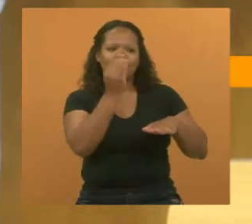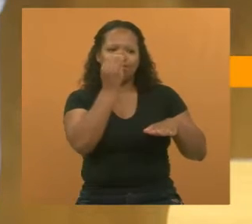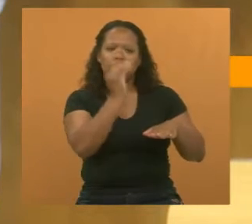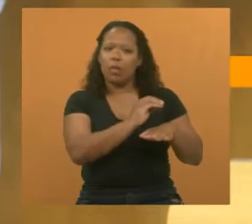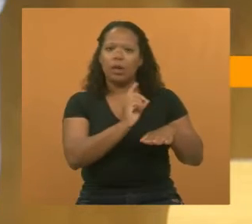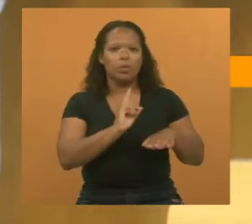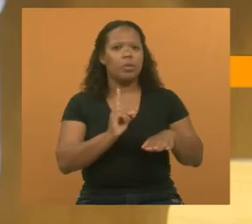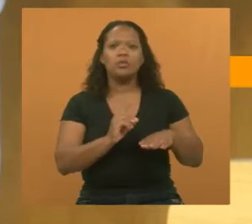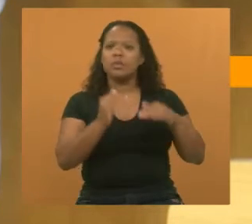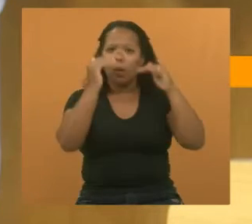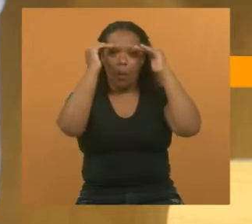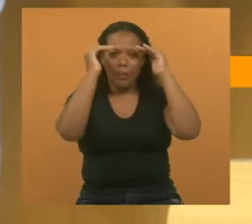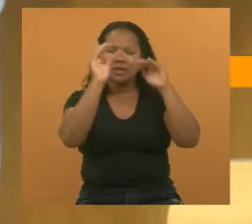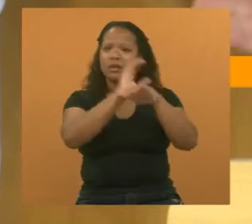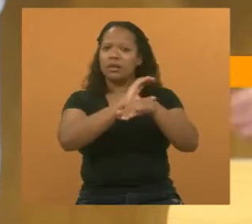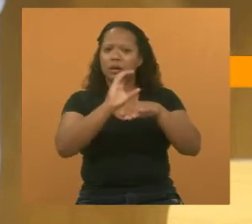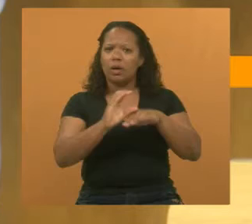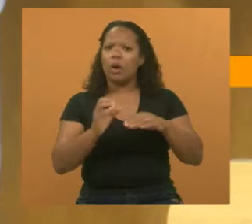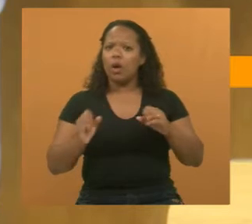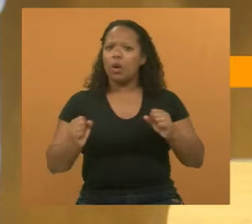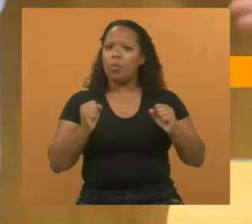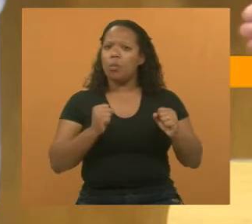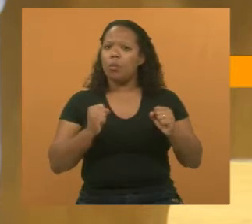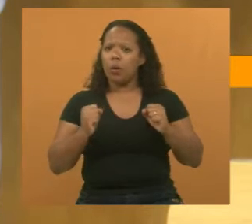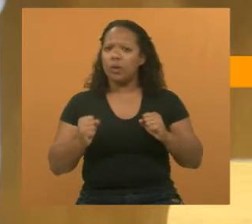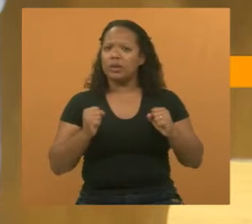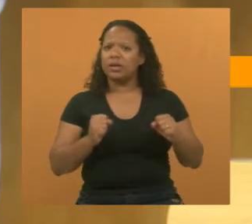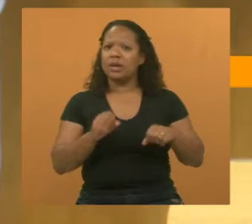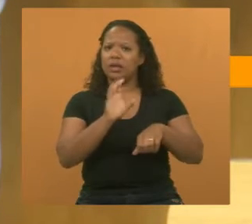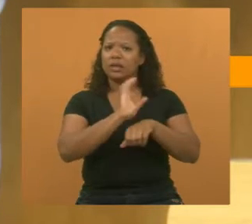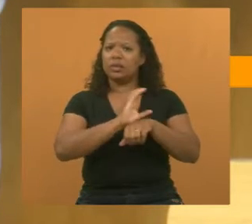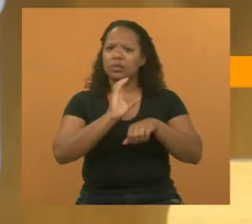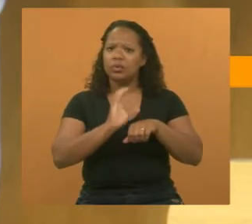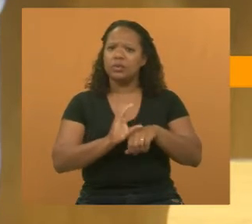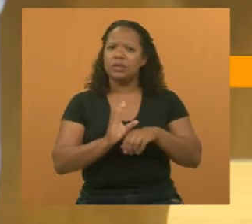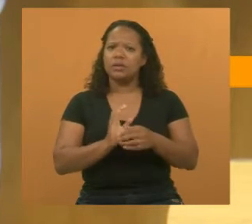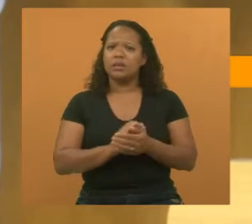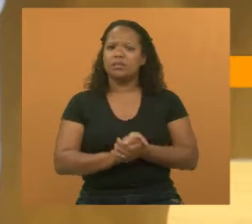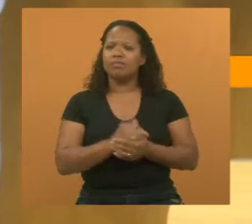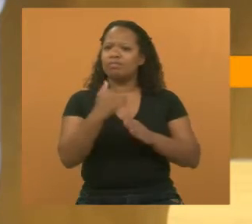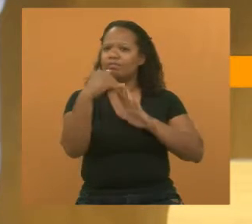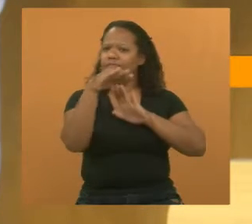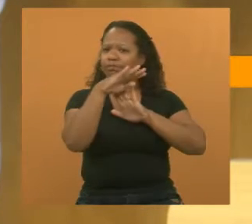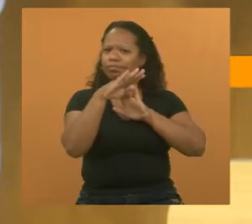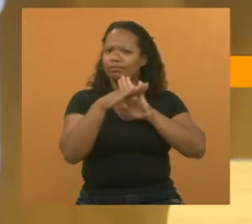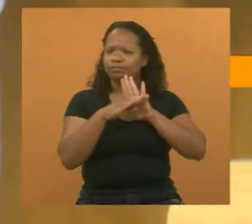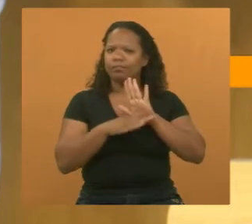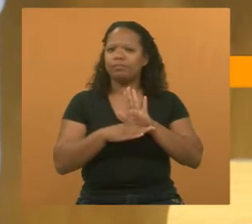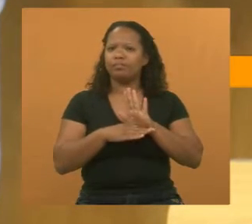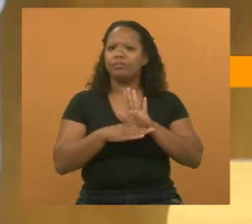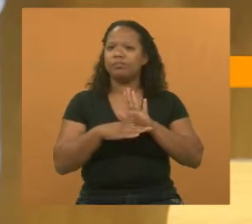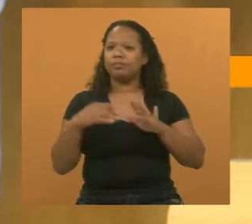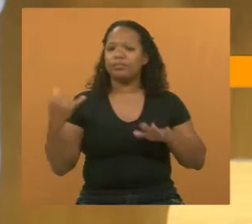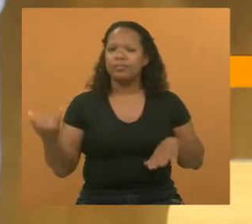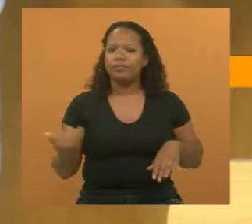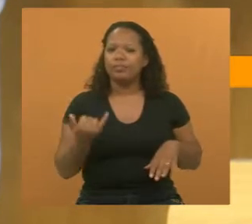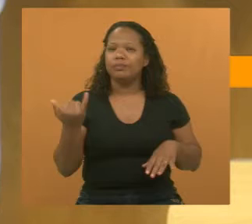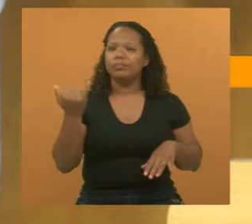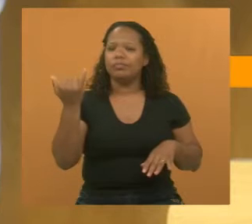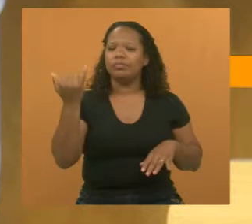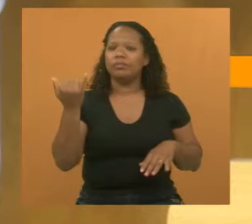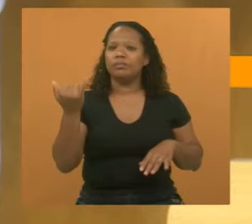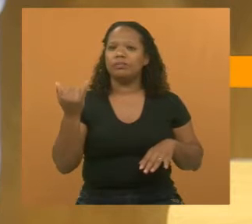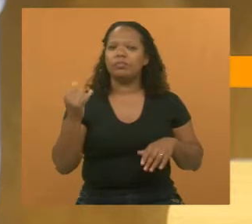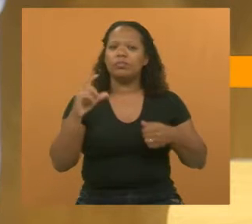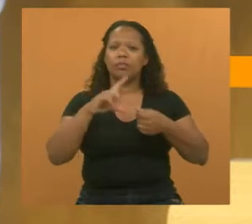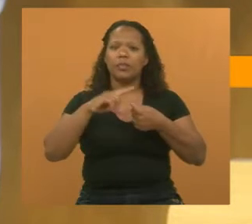poder. O poder é disciplinado pela Constituição. E aí, o que é importante dizer? O